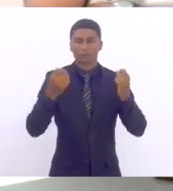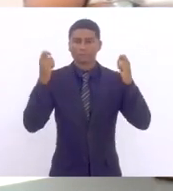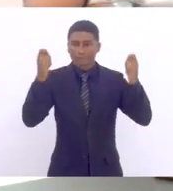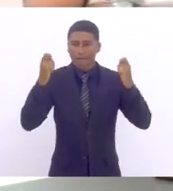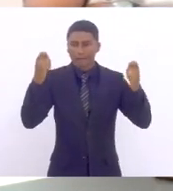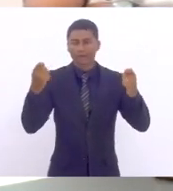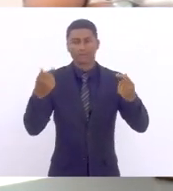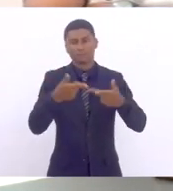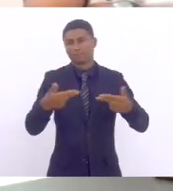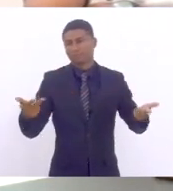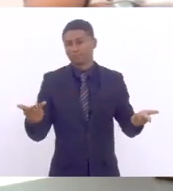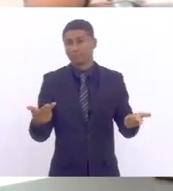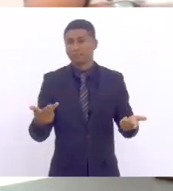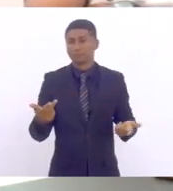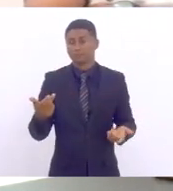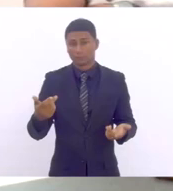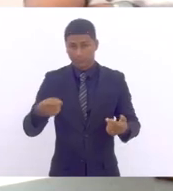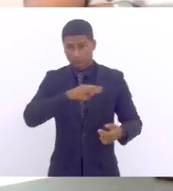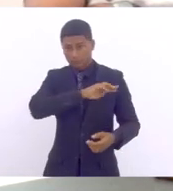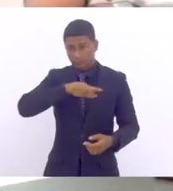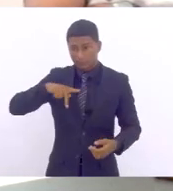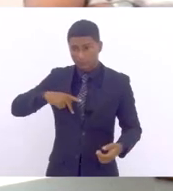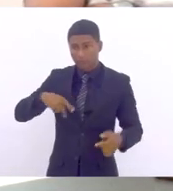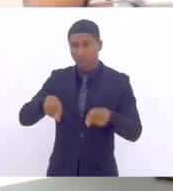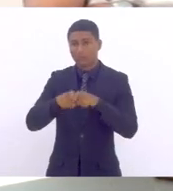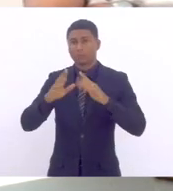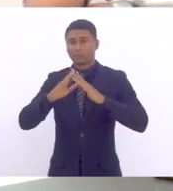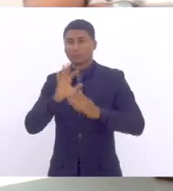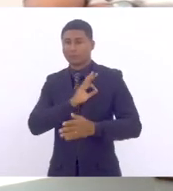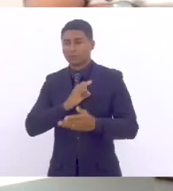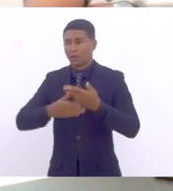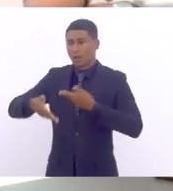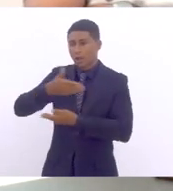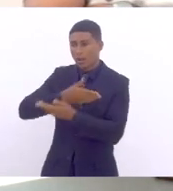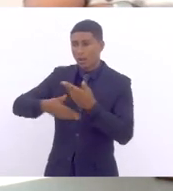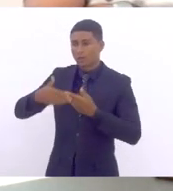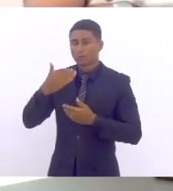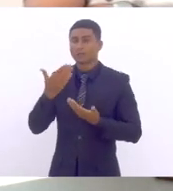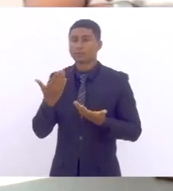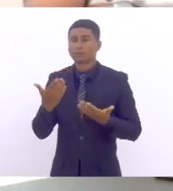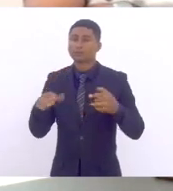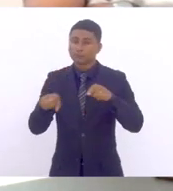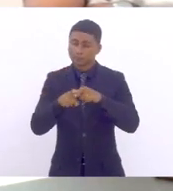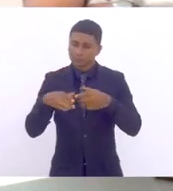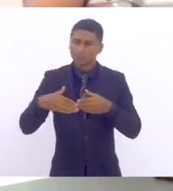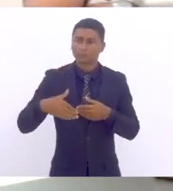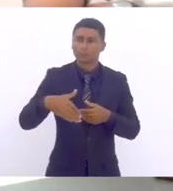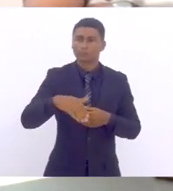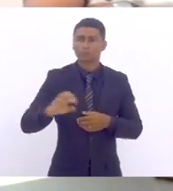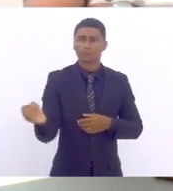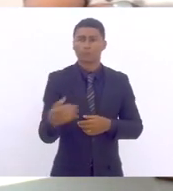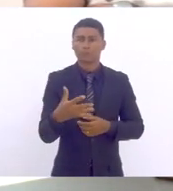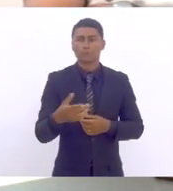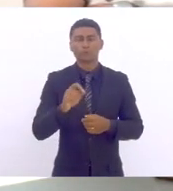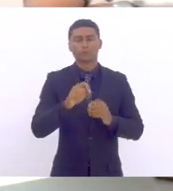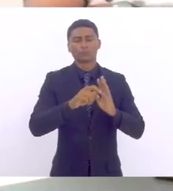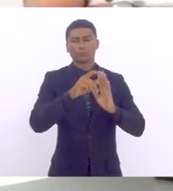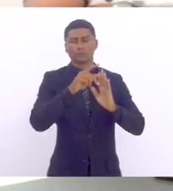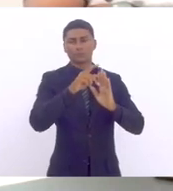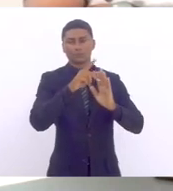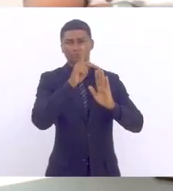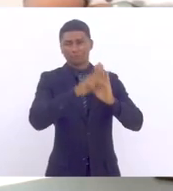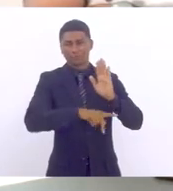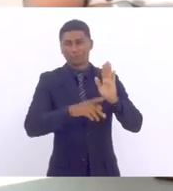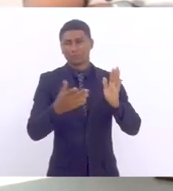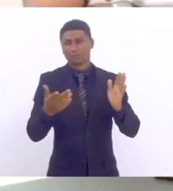Público, e daqui para frente criar esse legado novo de projetos sociais que a raça